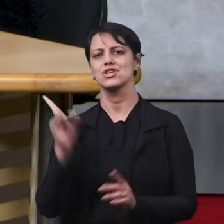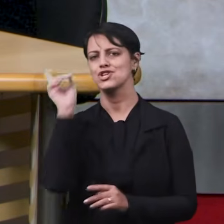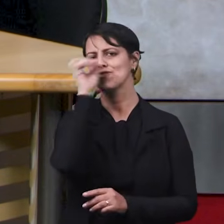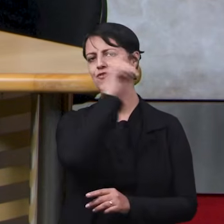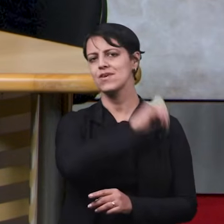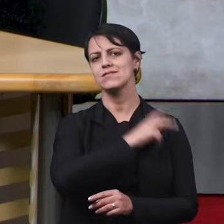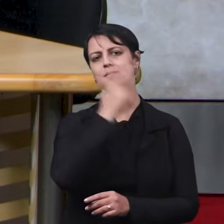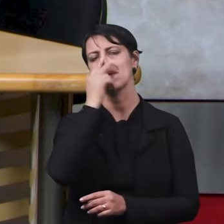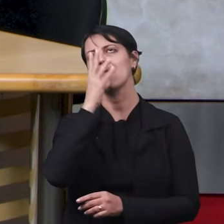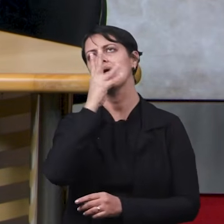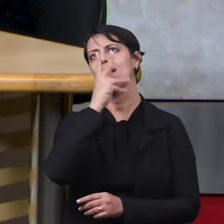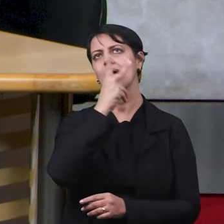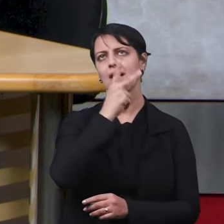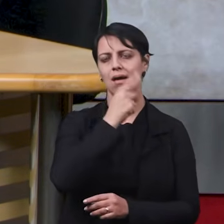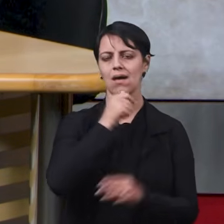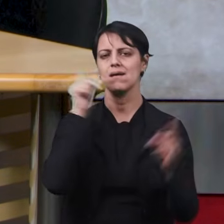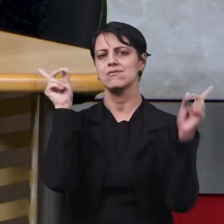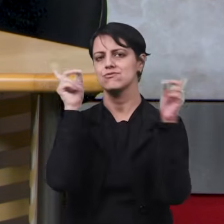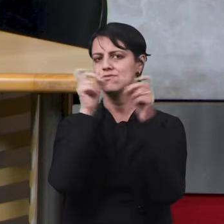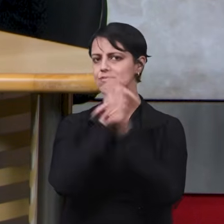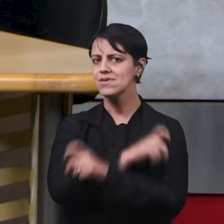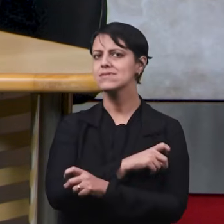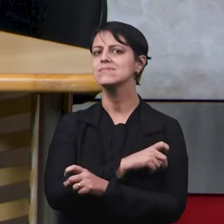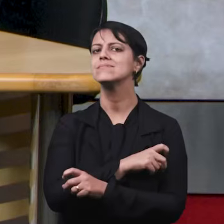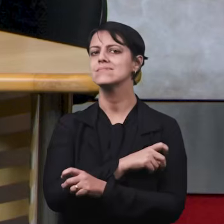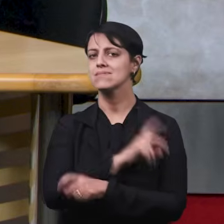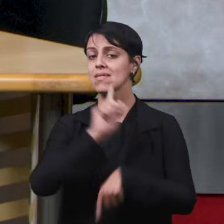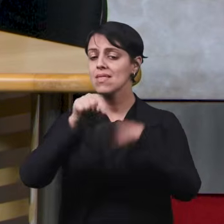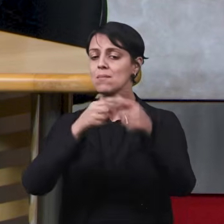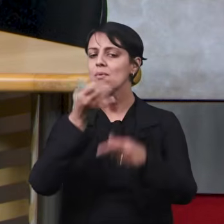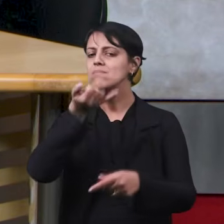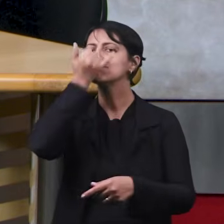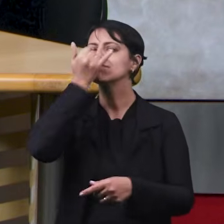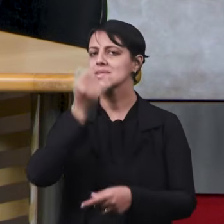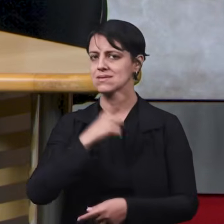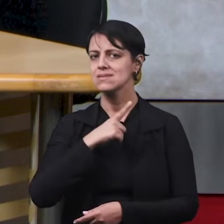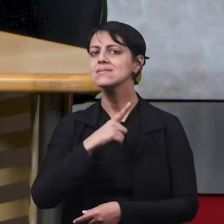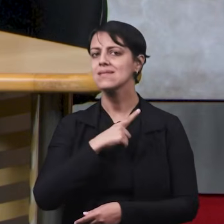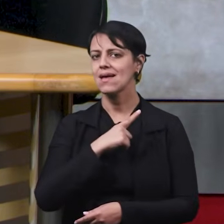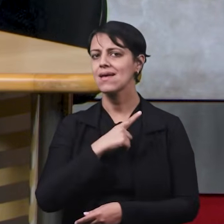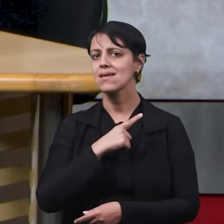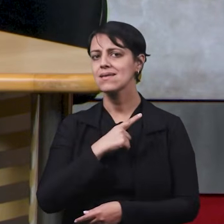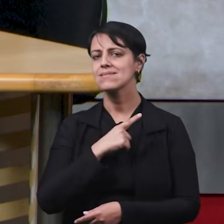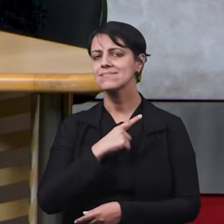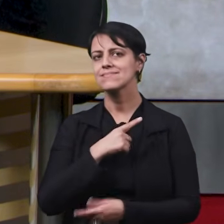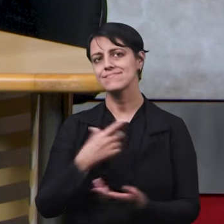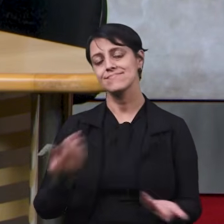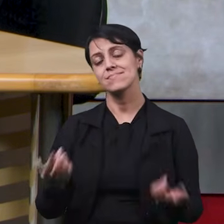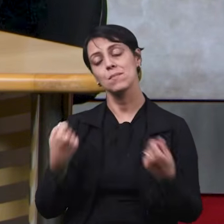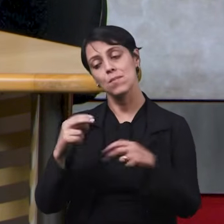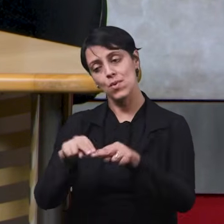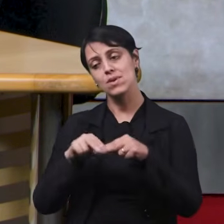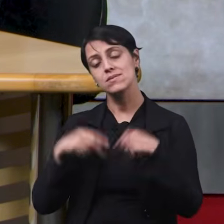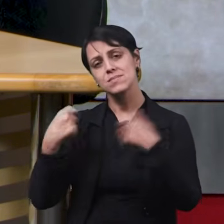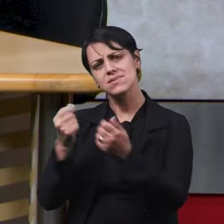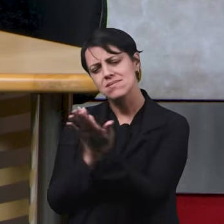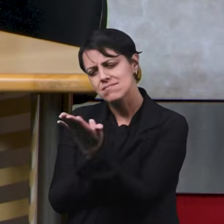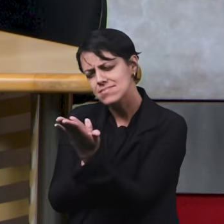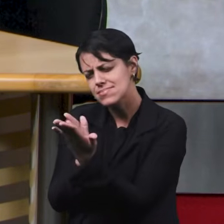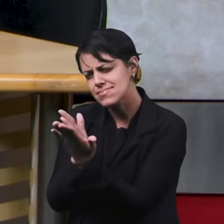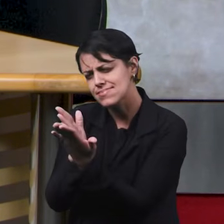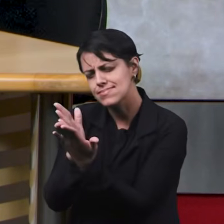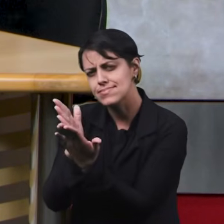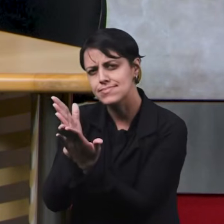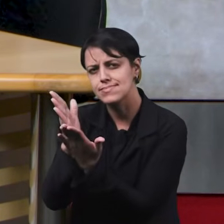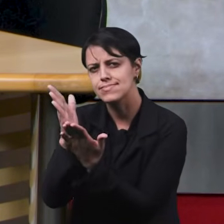mais longo, fica mais árduo, talvez você vai colher prejuízos E você sai da retidão. e sai da retidão. Então, retidão é